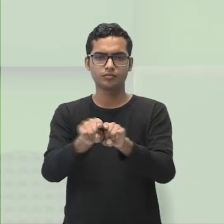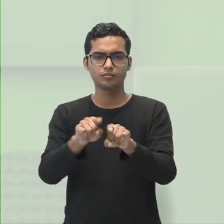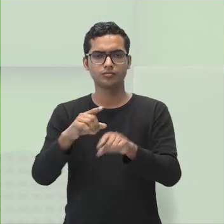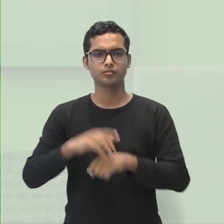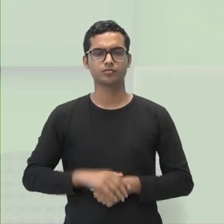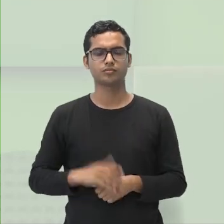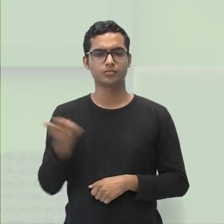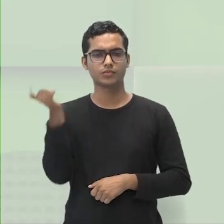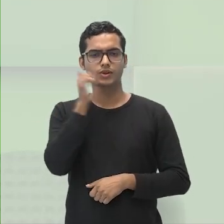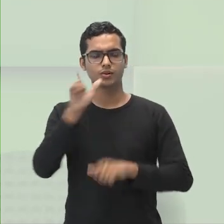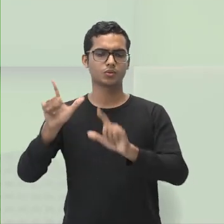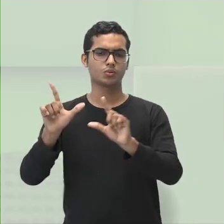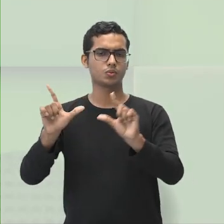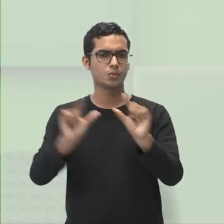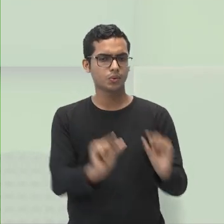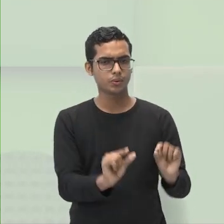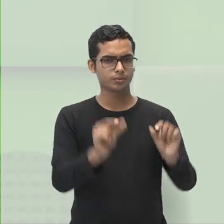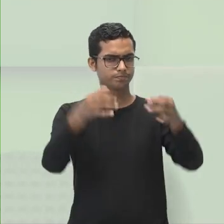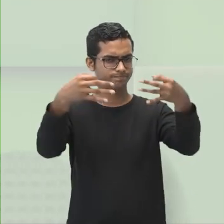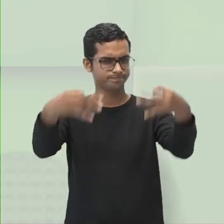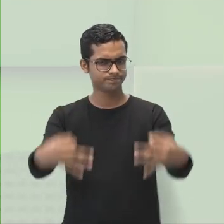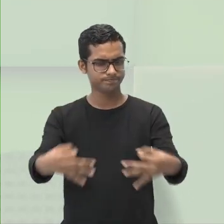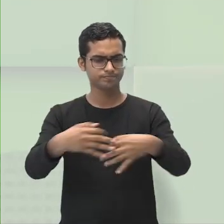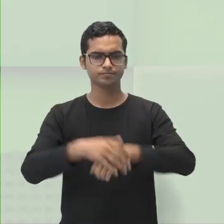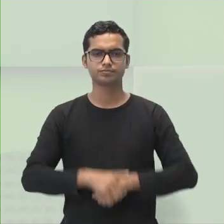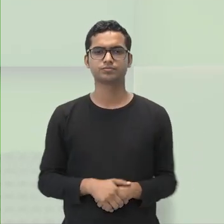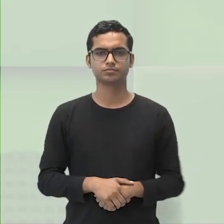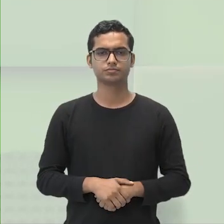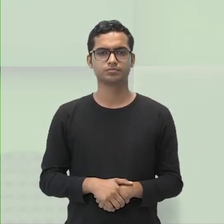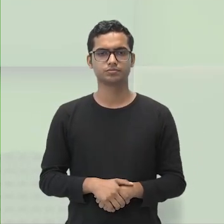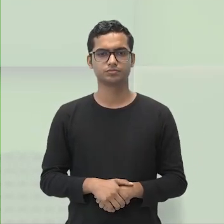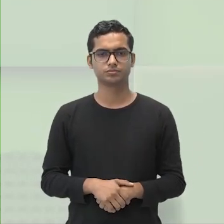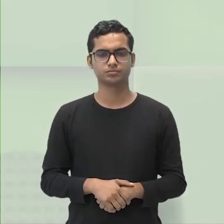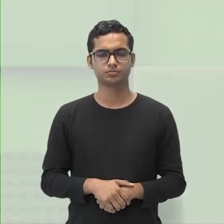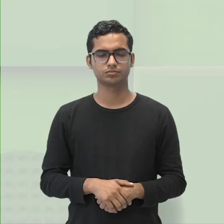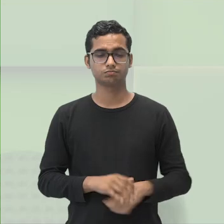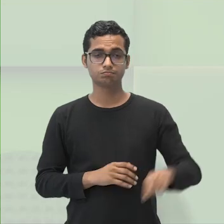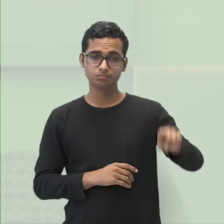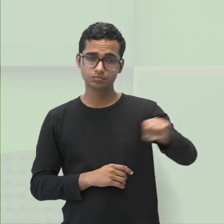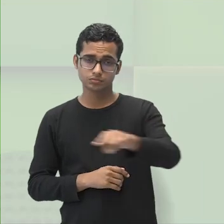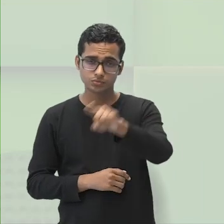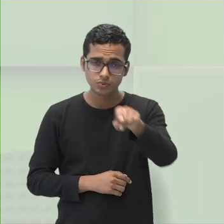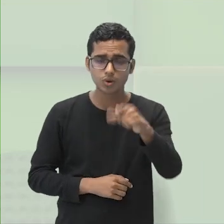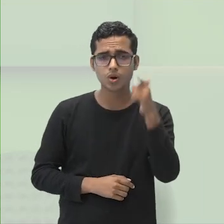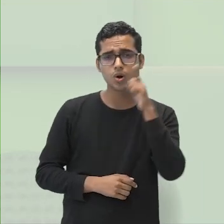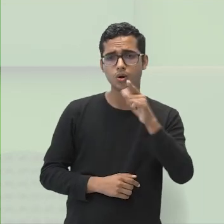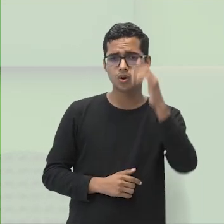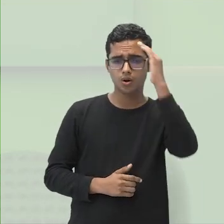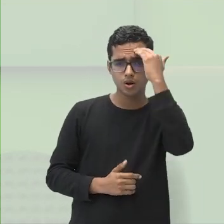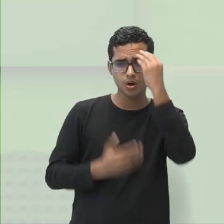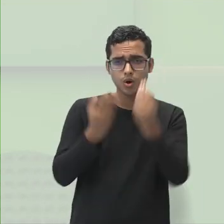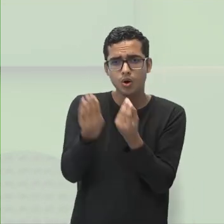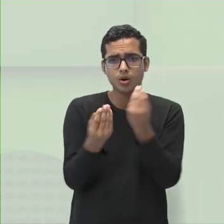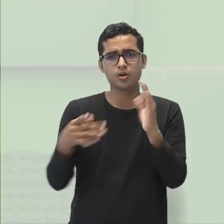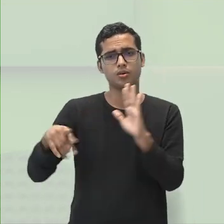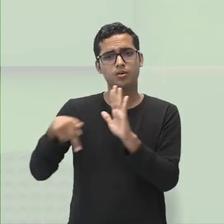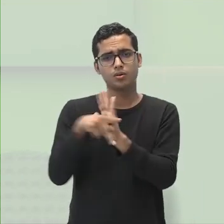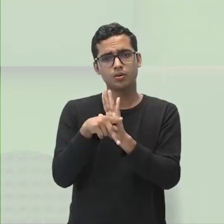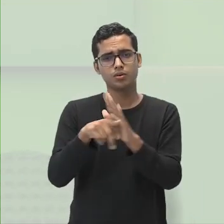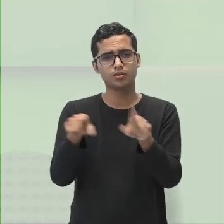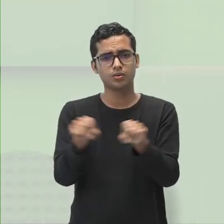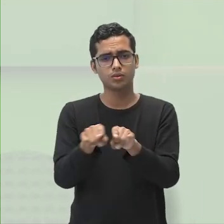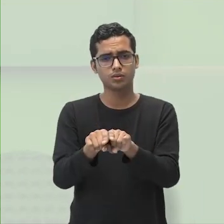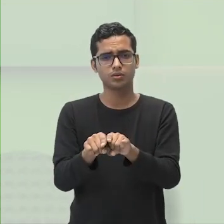vai diminuindo, certo? E ali você compreender a regulação entre